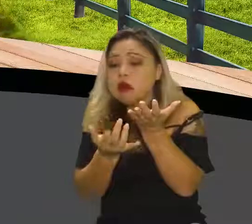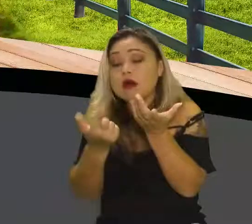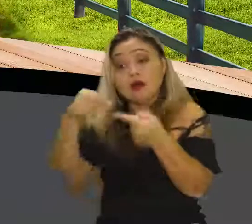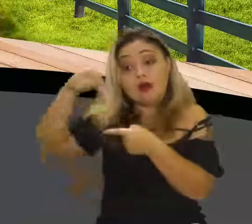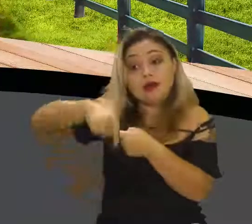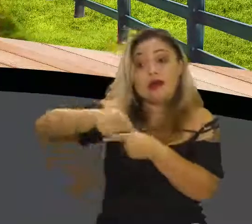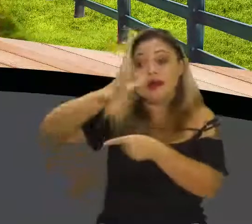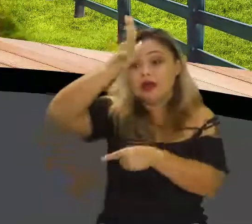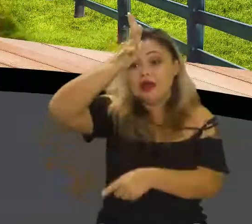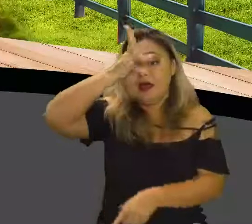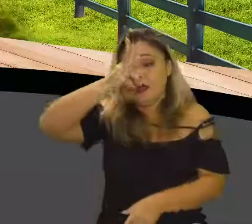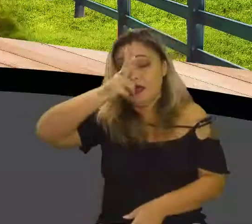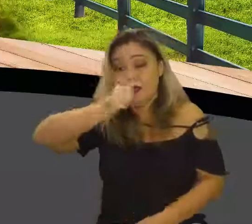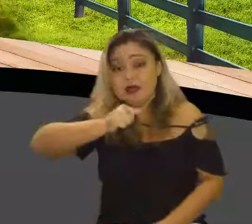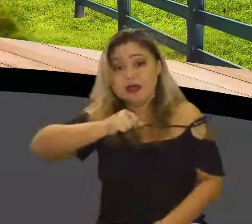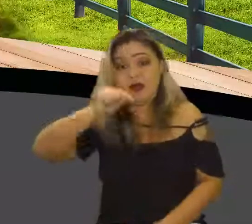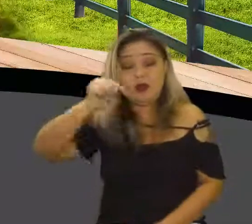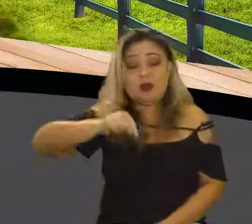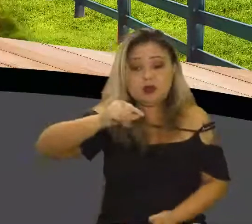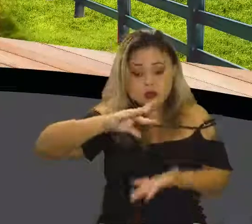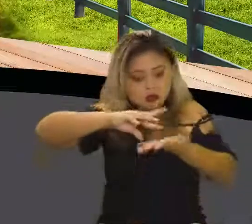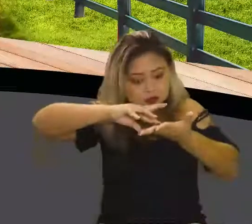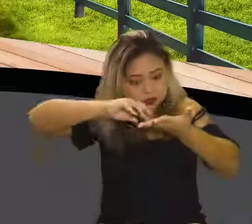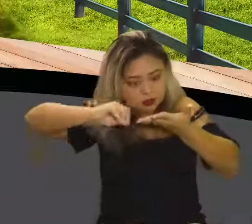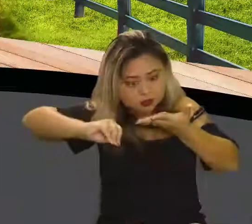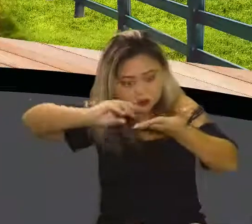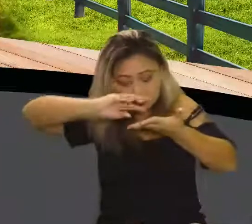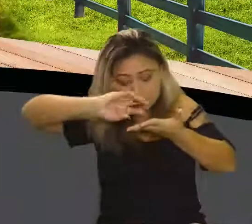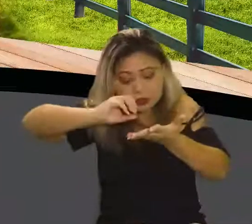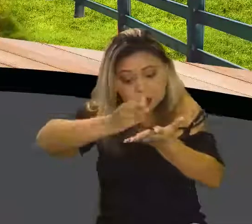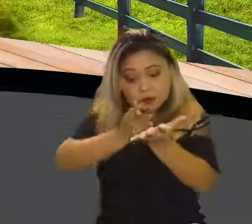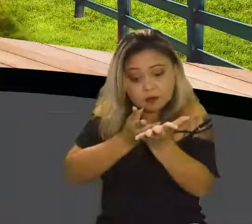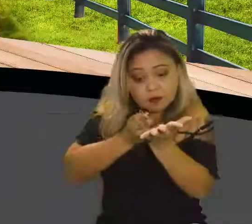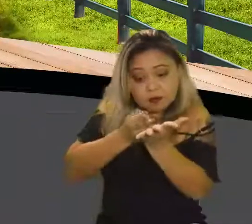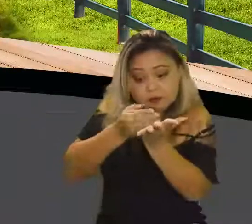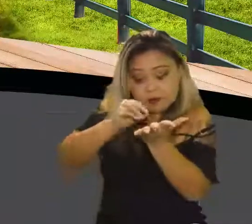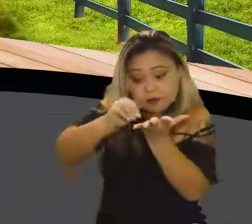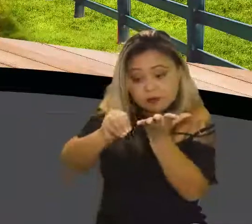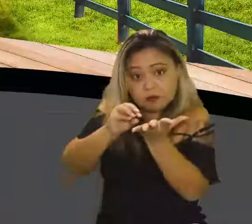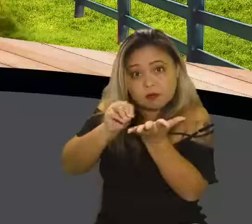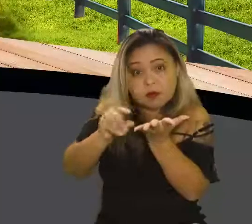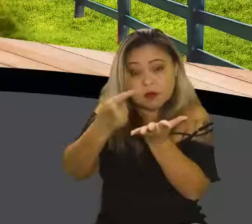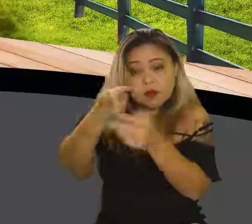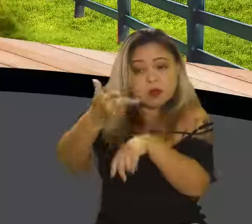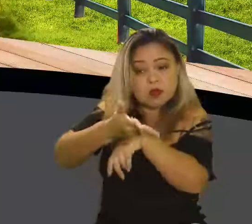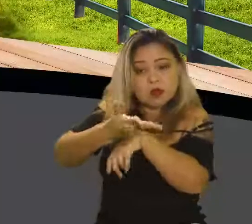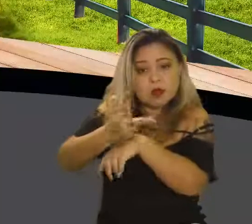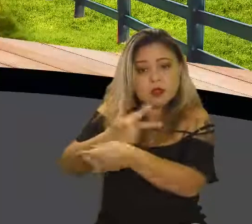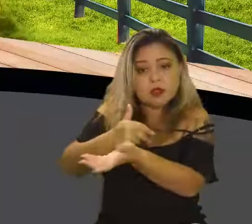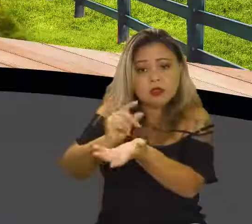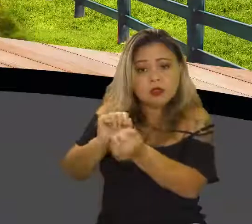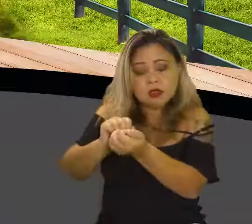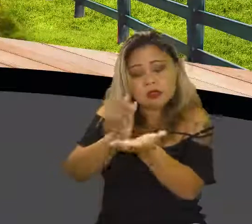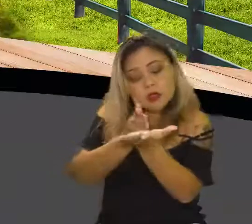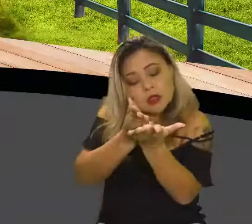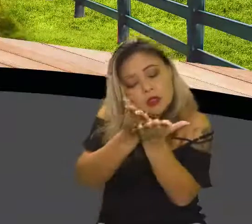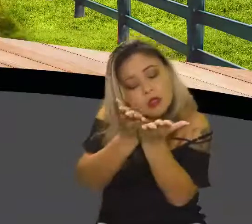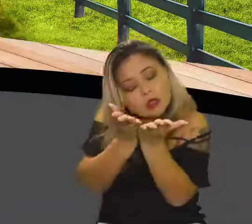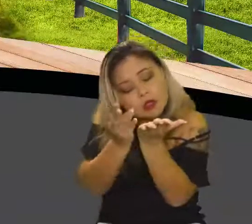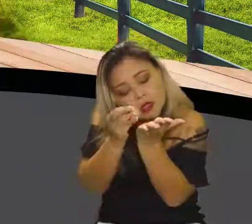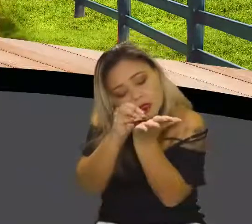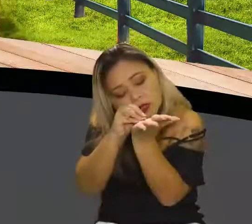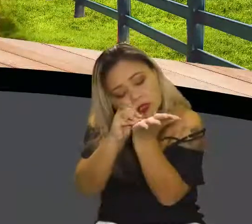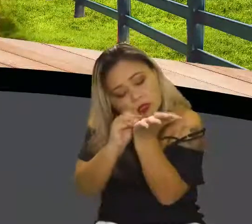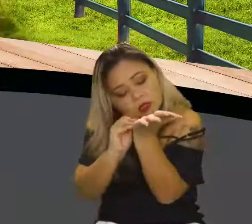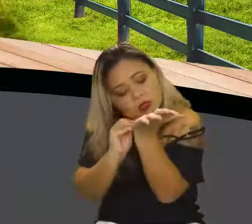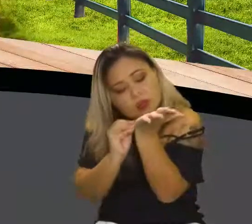galinha. Eu vou abrir, a gente vai fazer uma anatomia interna. Eu vou abrir a galinha. Nada de vídeo. Eu vou abrir a galinha para a gente ver o oviduto